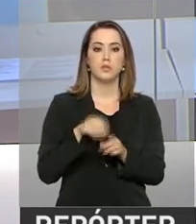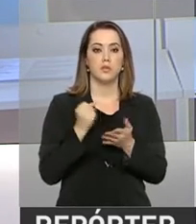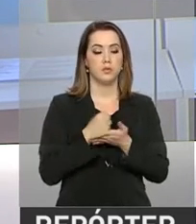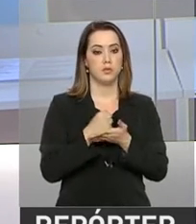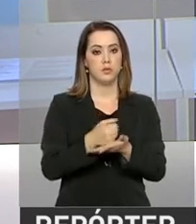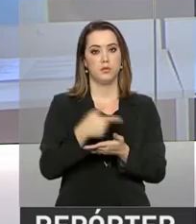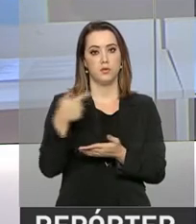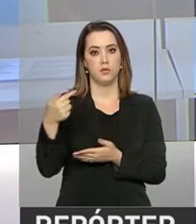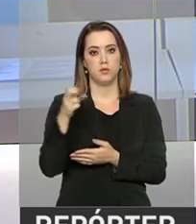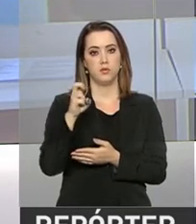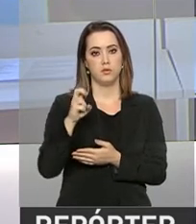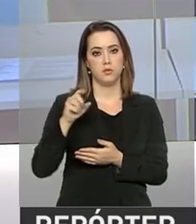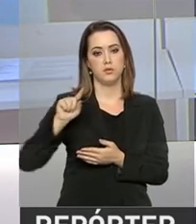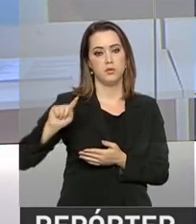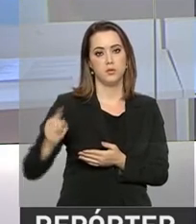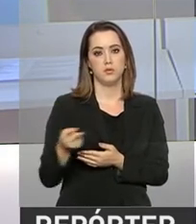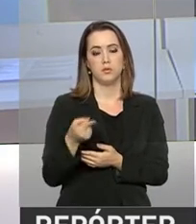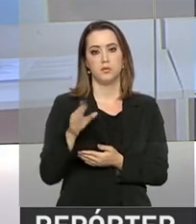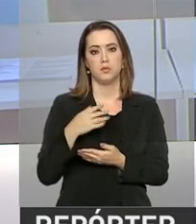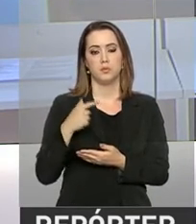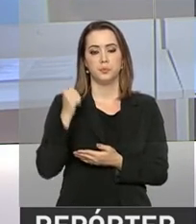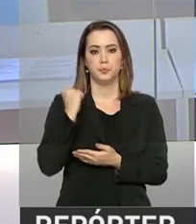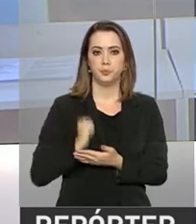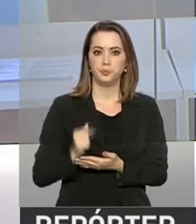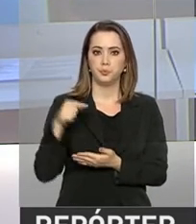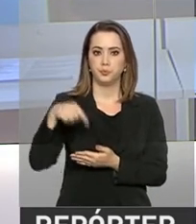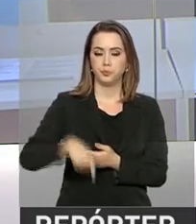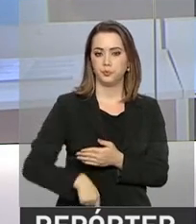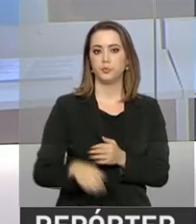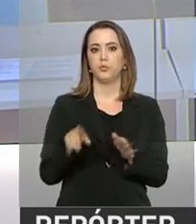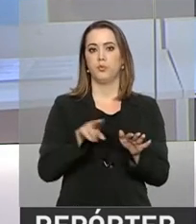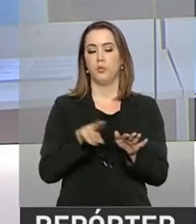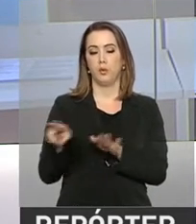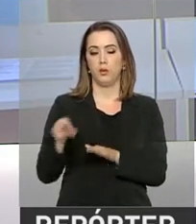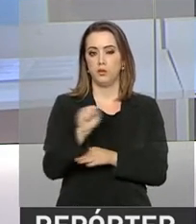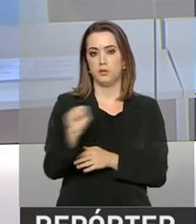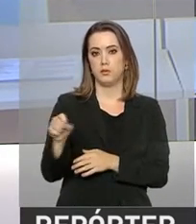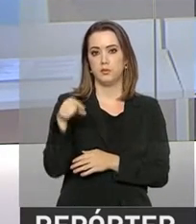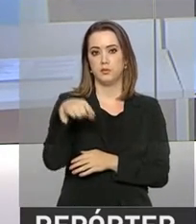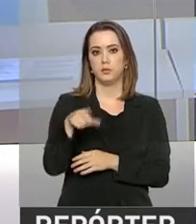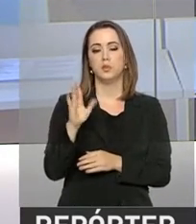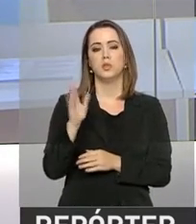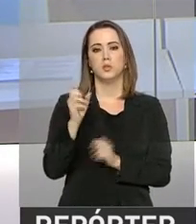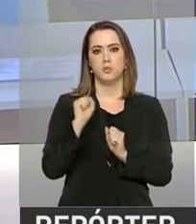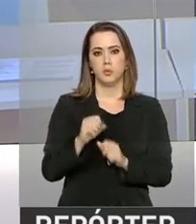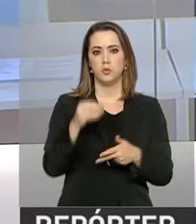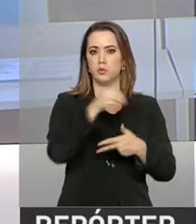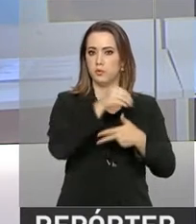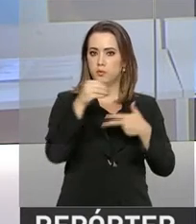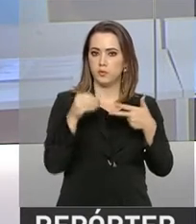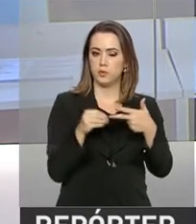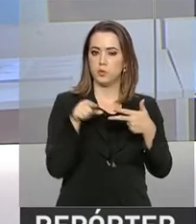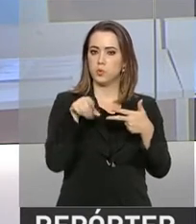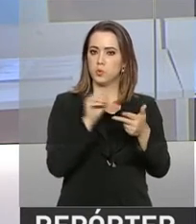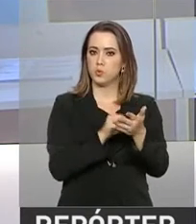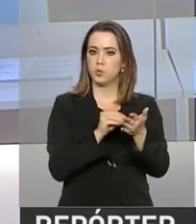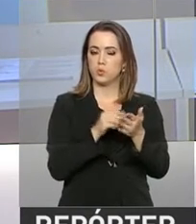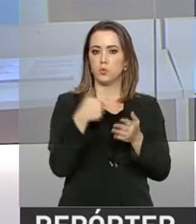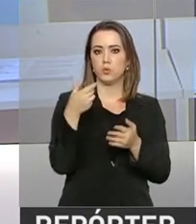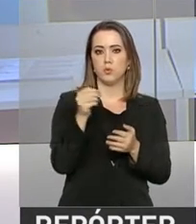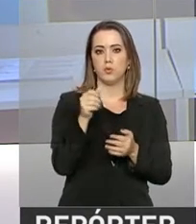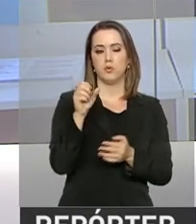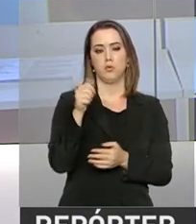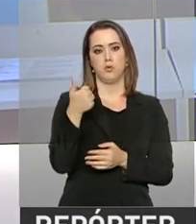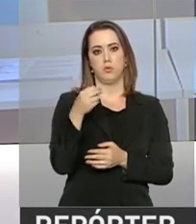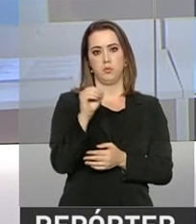75 mil bolsas nesta edição. Podem concorrer estudantes que tenham feito o Enem a partir de 2010, com média de